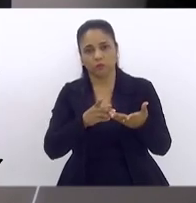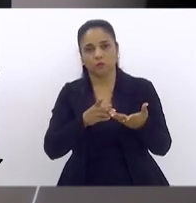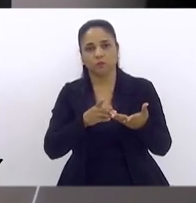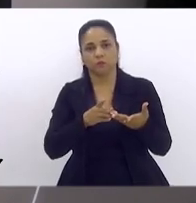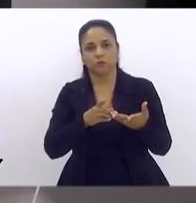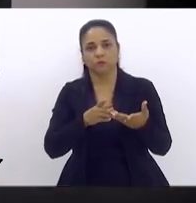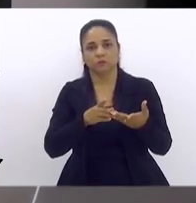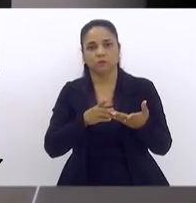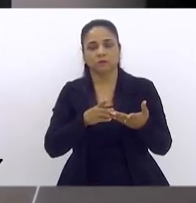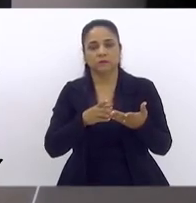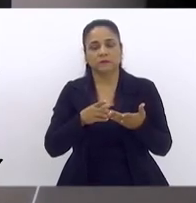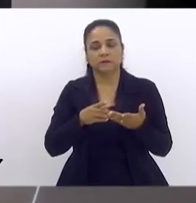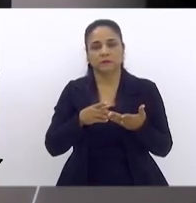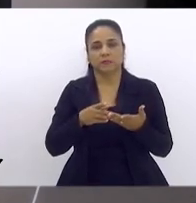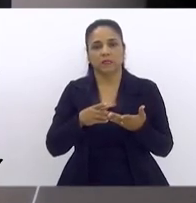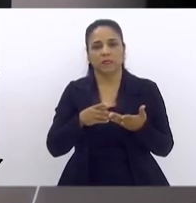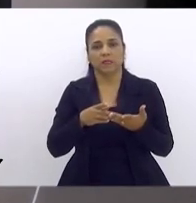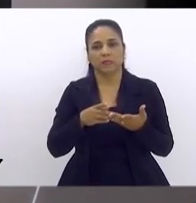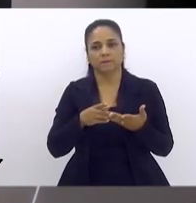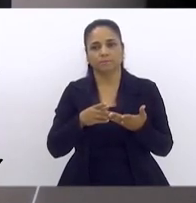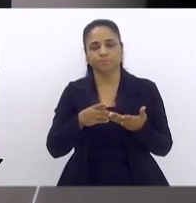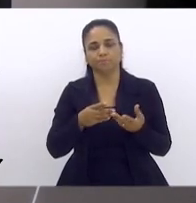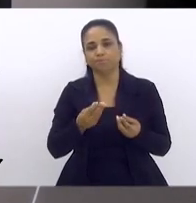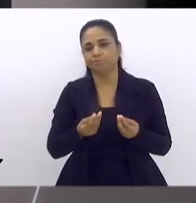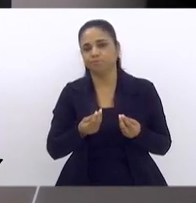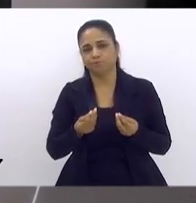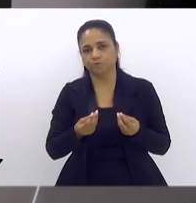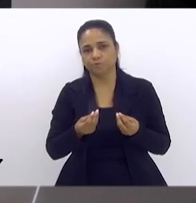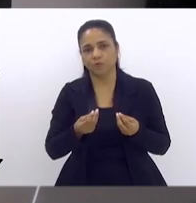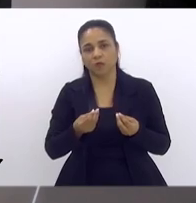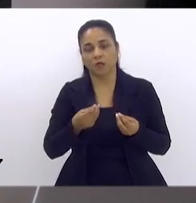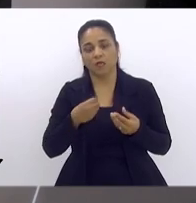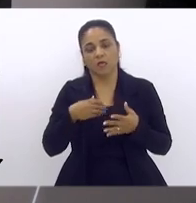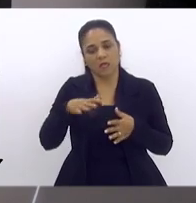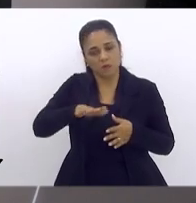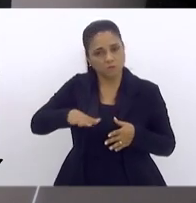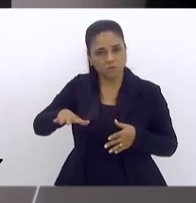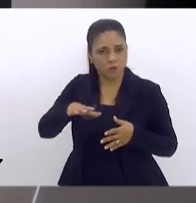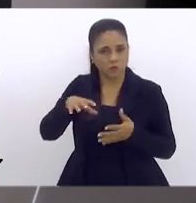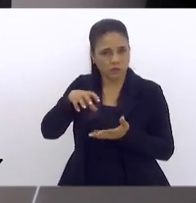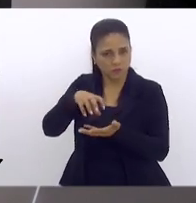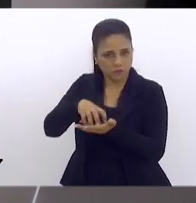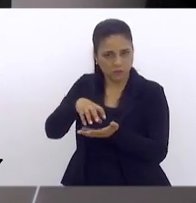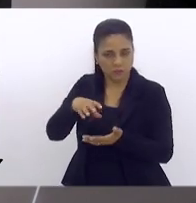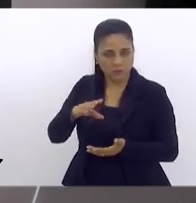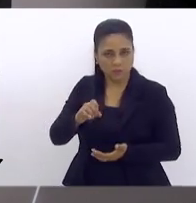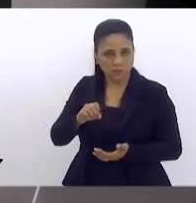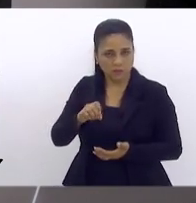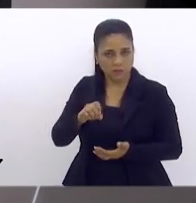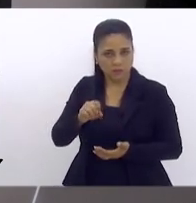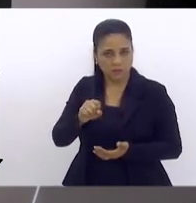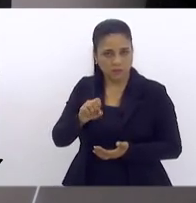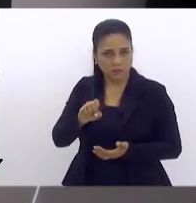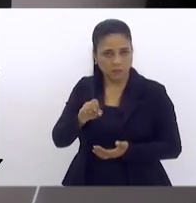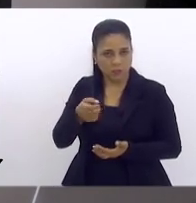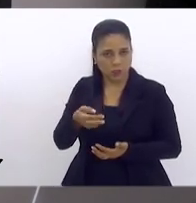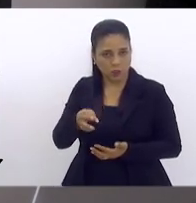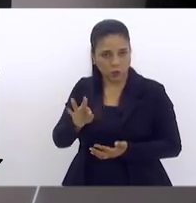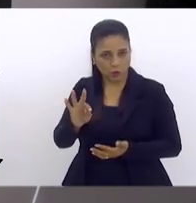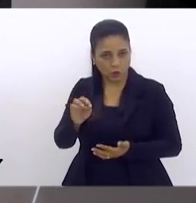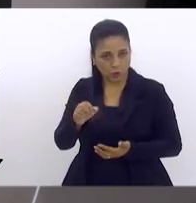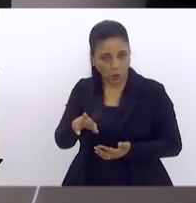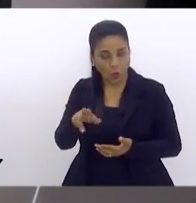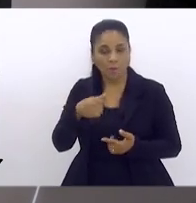o meu com meu como eu setor mas eu participo mas ao mesmo tempo ele é frequente